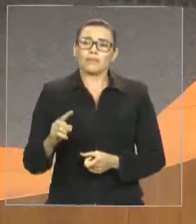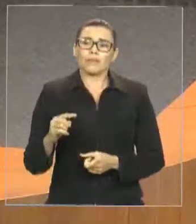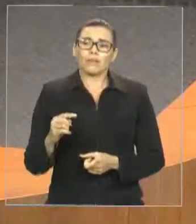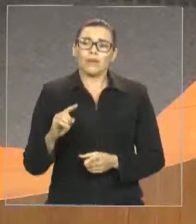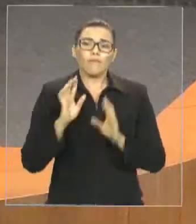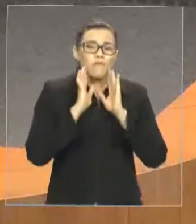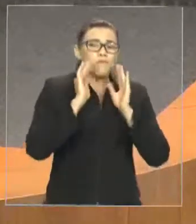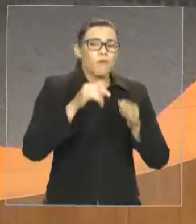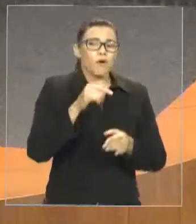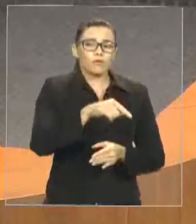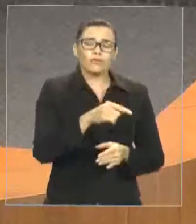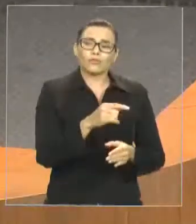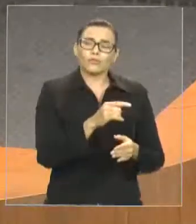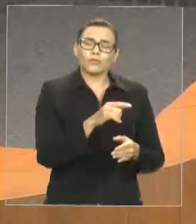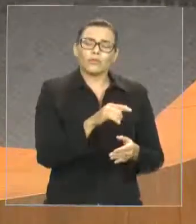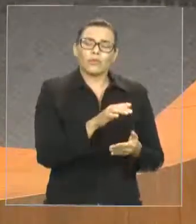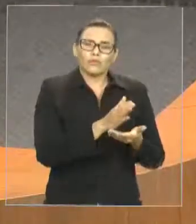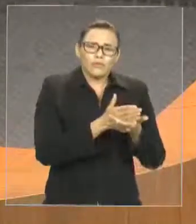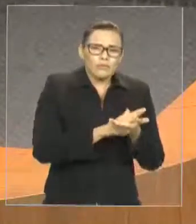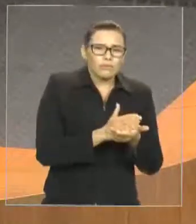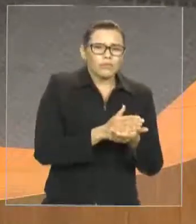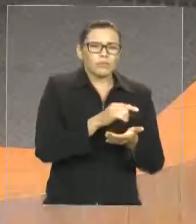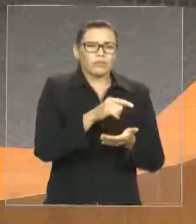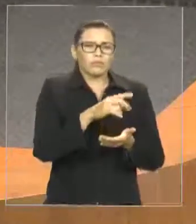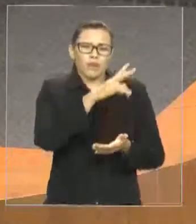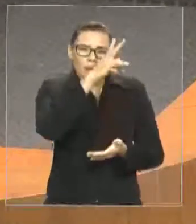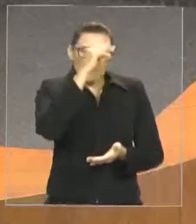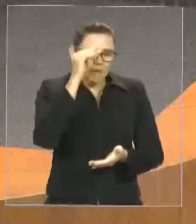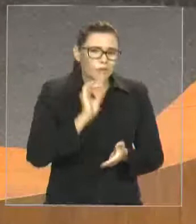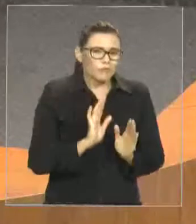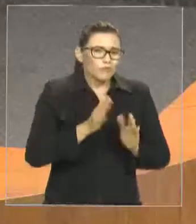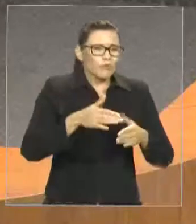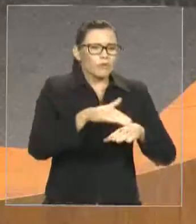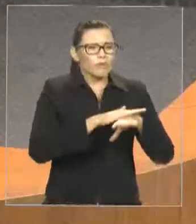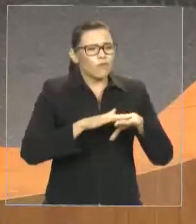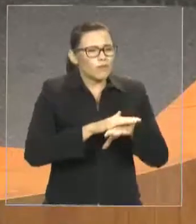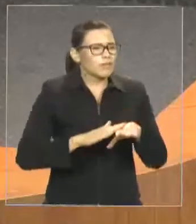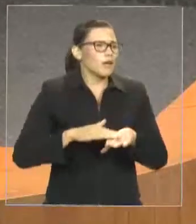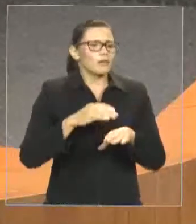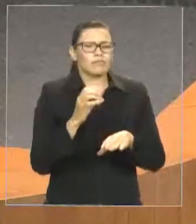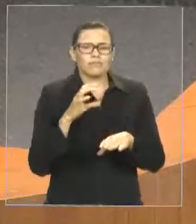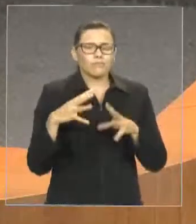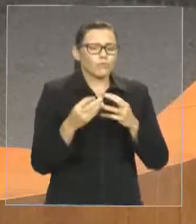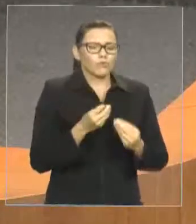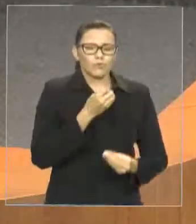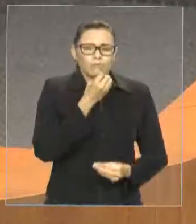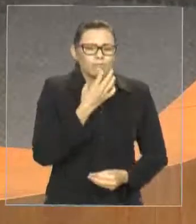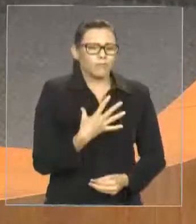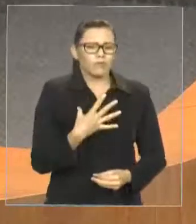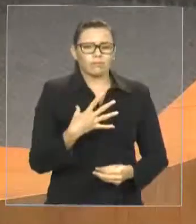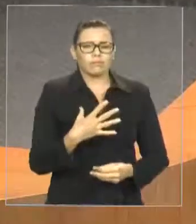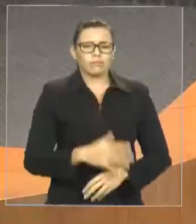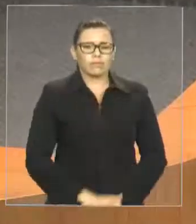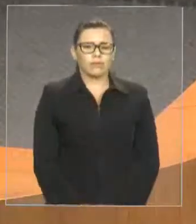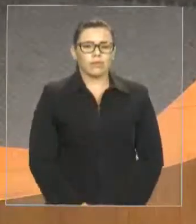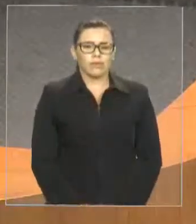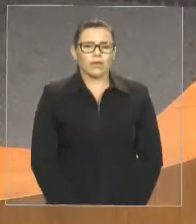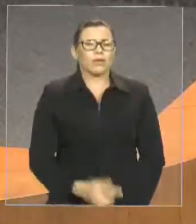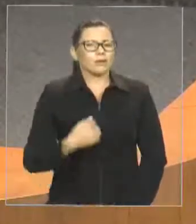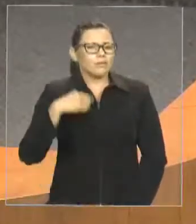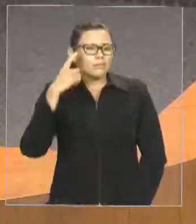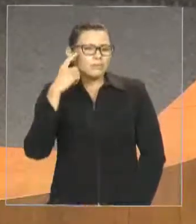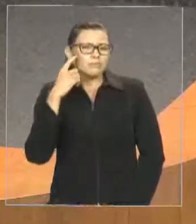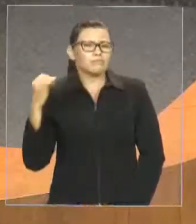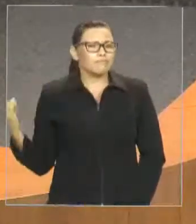da Comissão de Assuntos Municipais, avançando nesse tema dos limites territoriais, que é de suma importância.